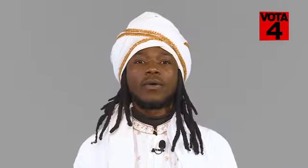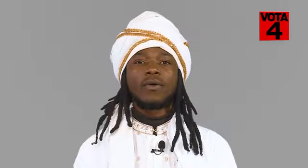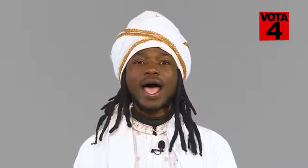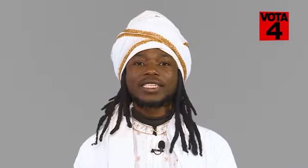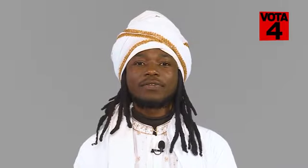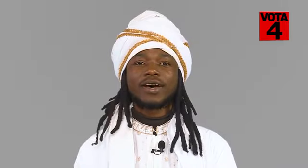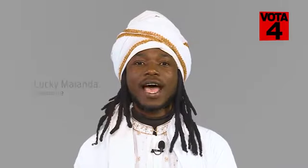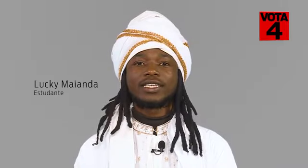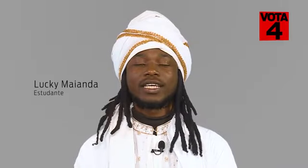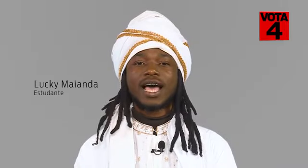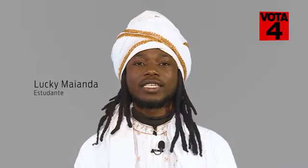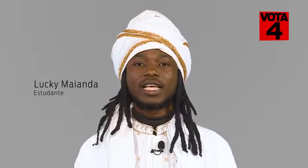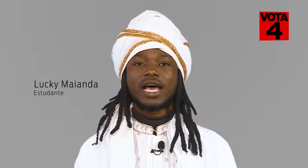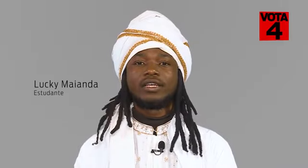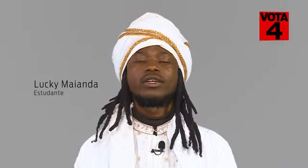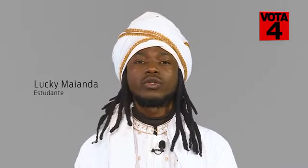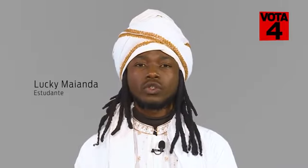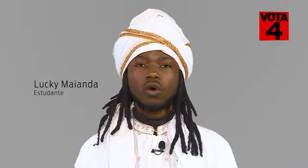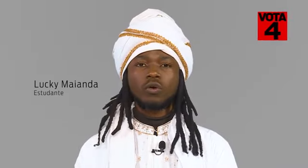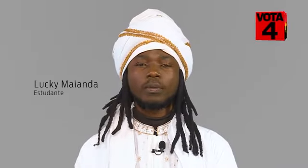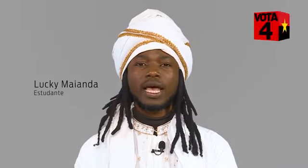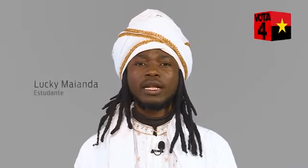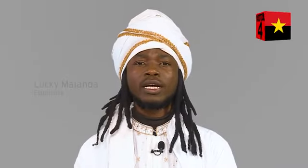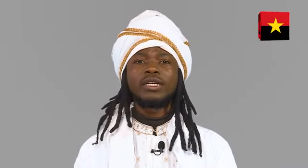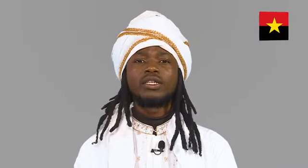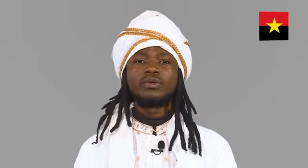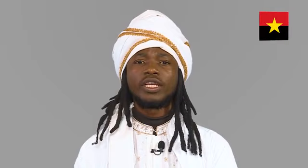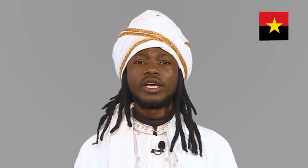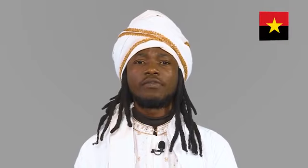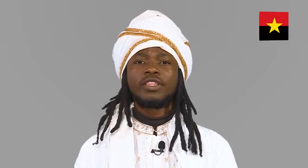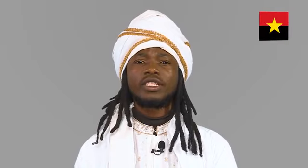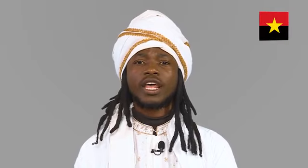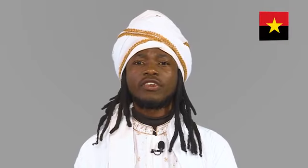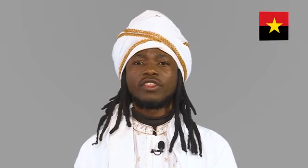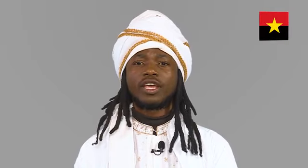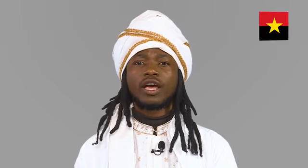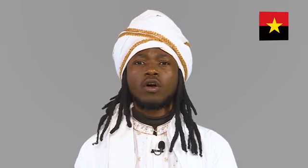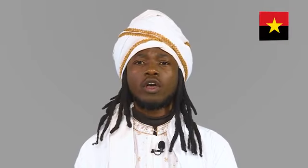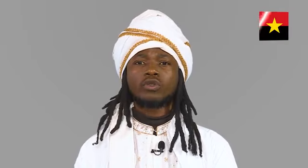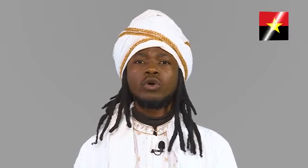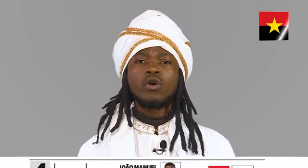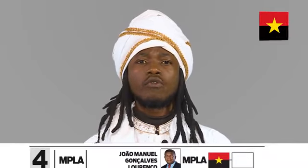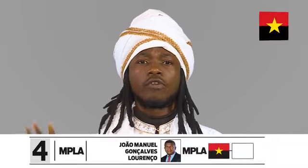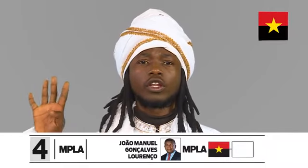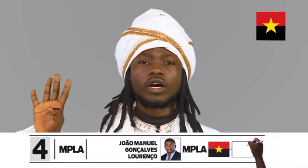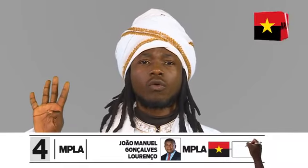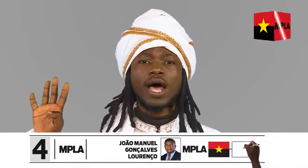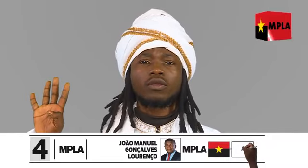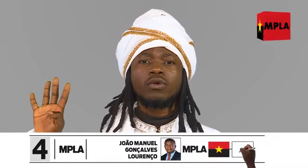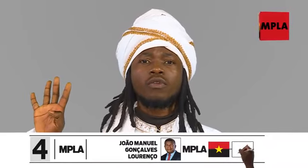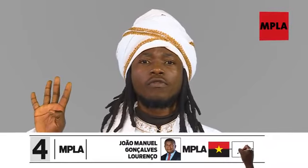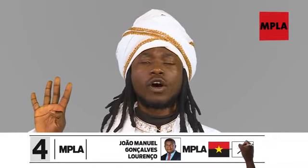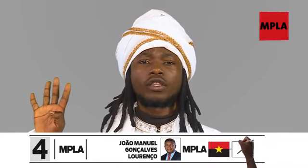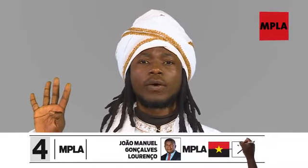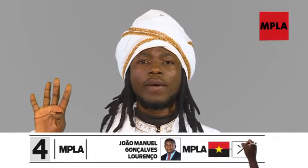Já Rastafari Selassie, sou Luque Mayanda, no dia 23 de agosto, vota